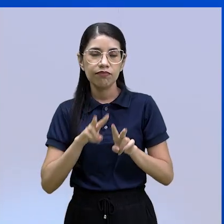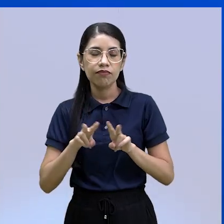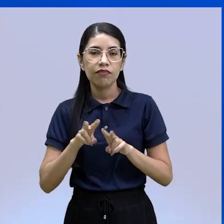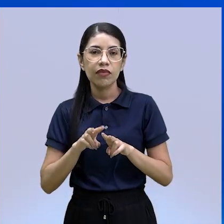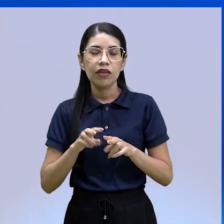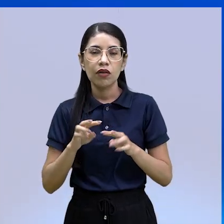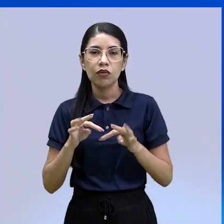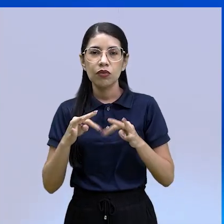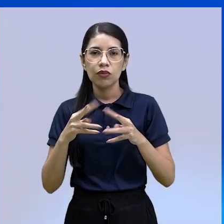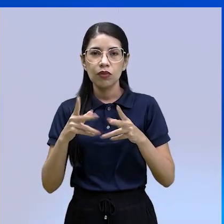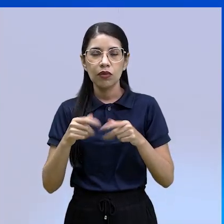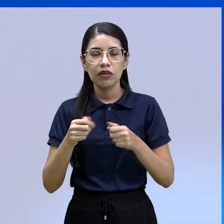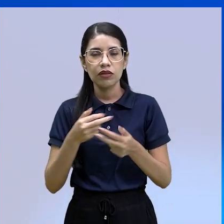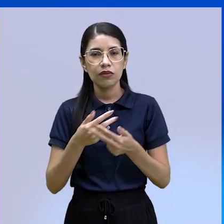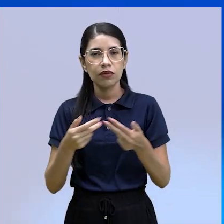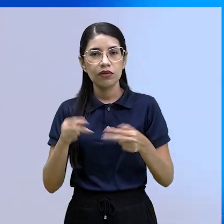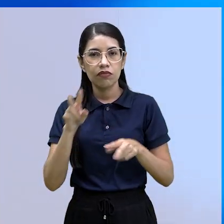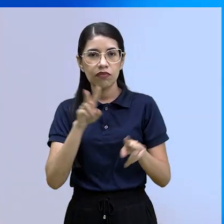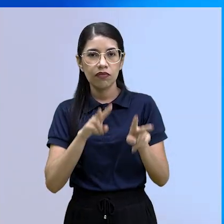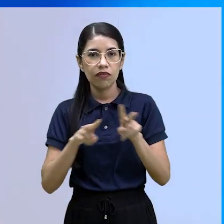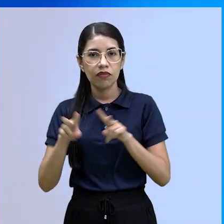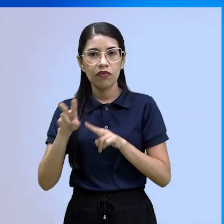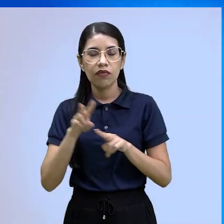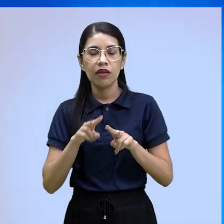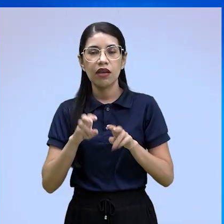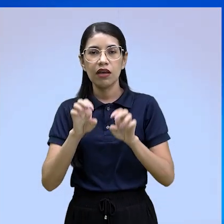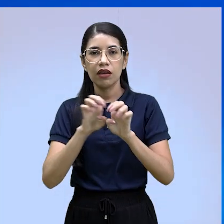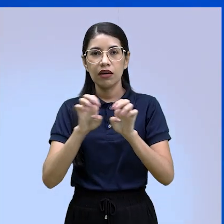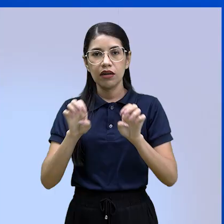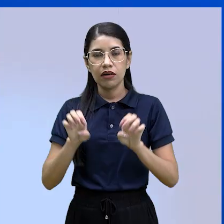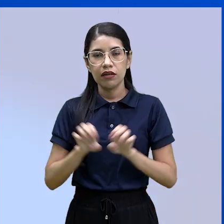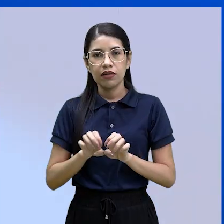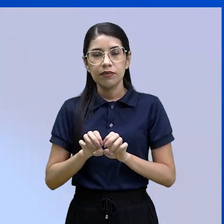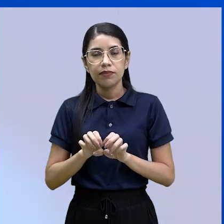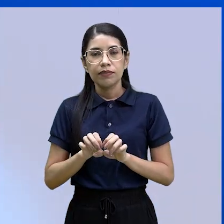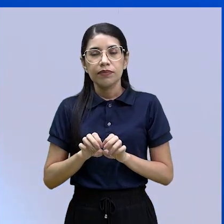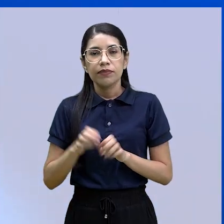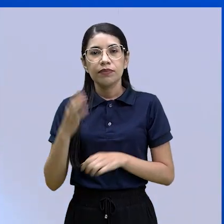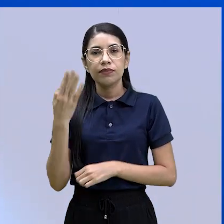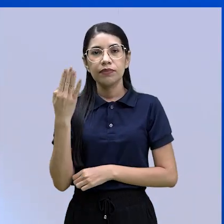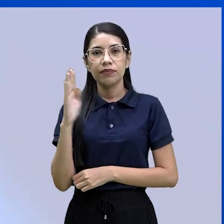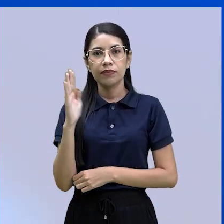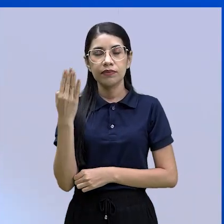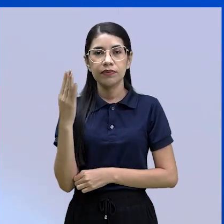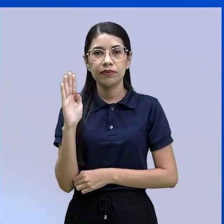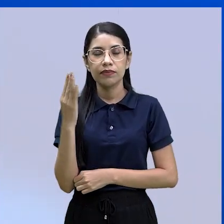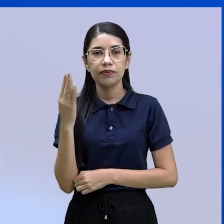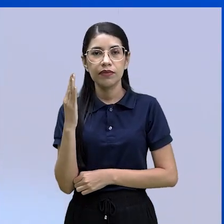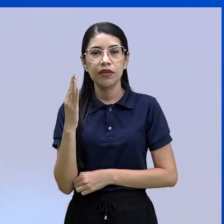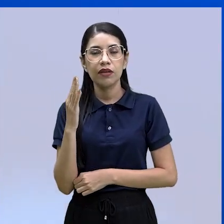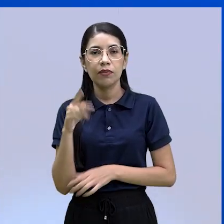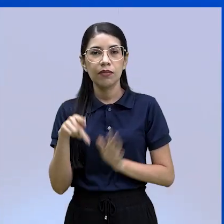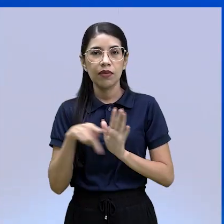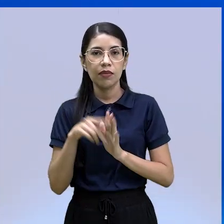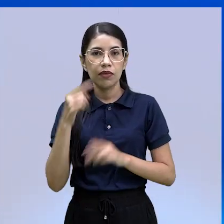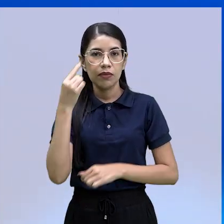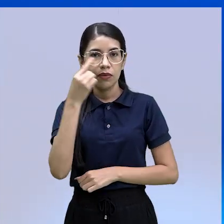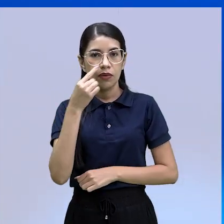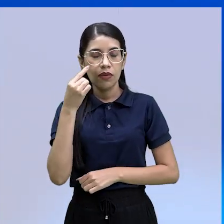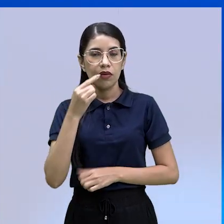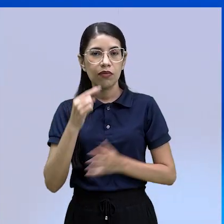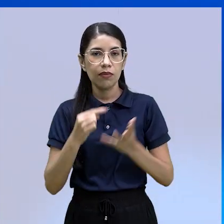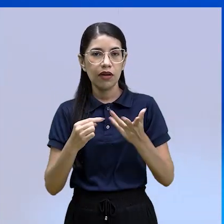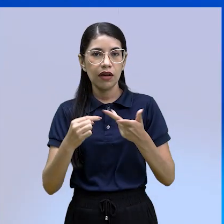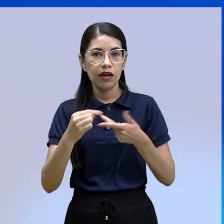você vê no dia a dia é o conjunto dessas estruturas, biológicas do olho humano, junto com vários